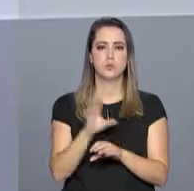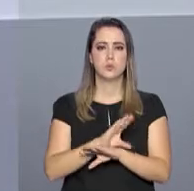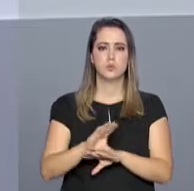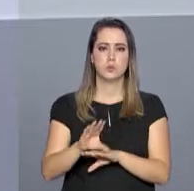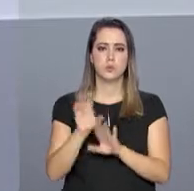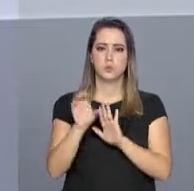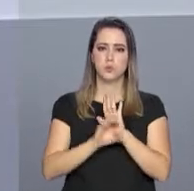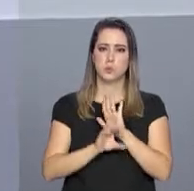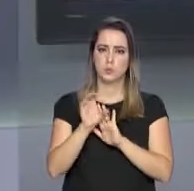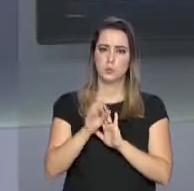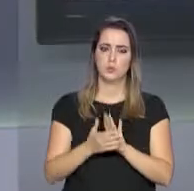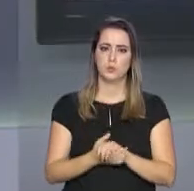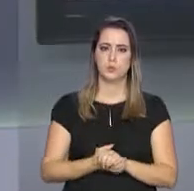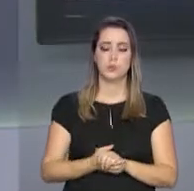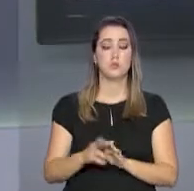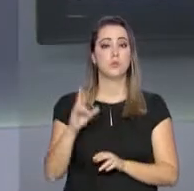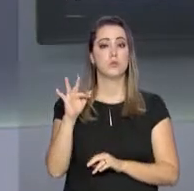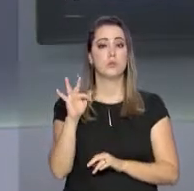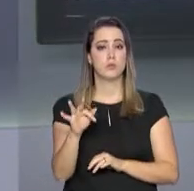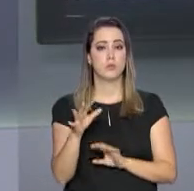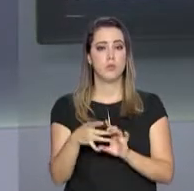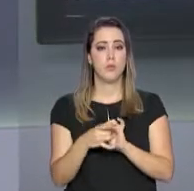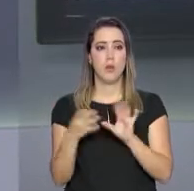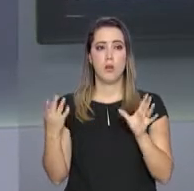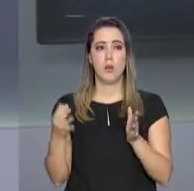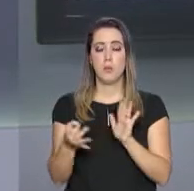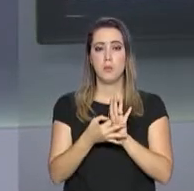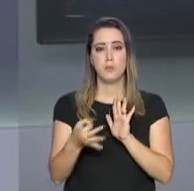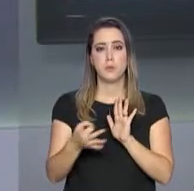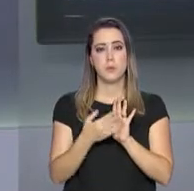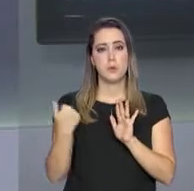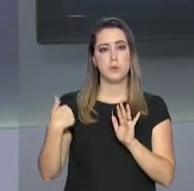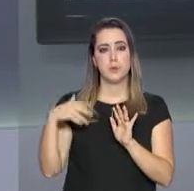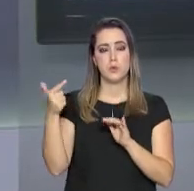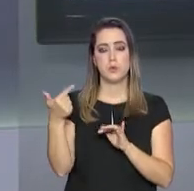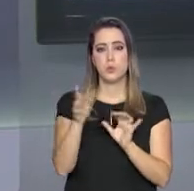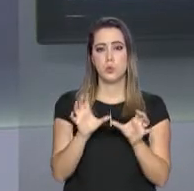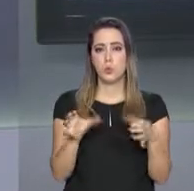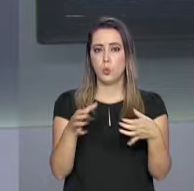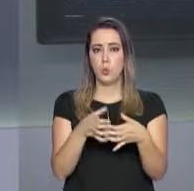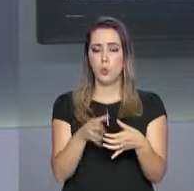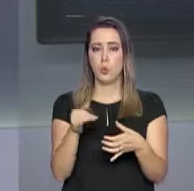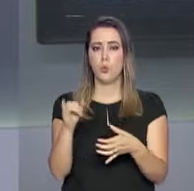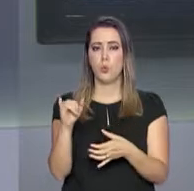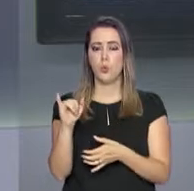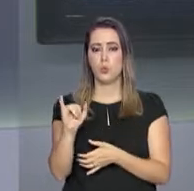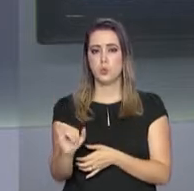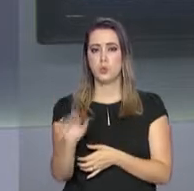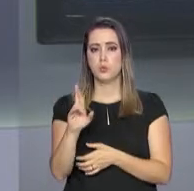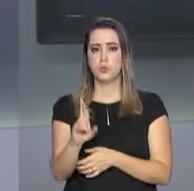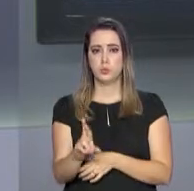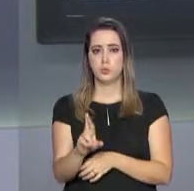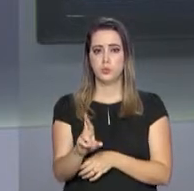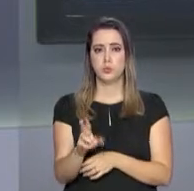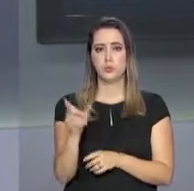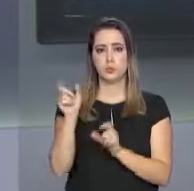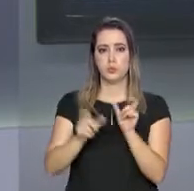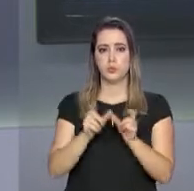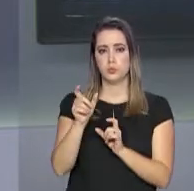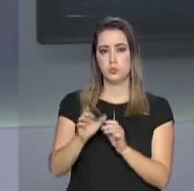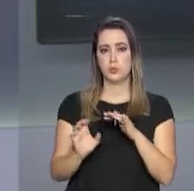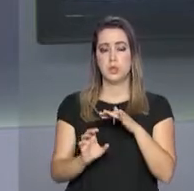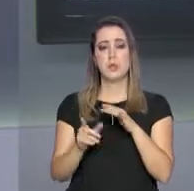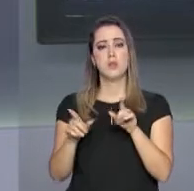currículos a receita federal libera a consulta de mais um lote residual de restituição do imposto de renda das pessoas